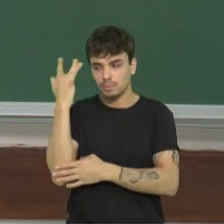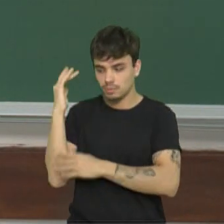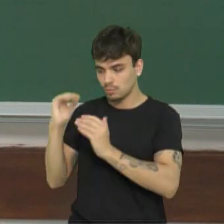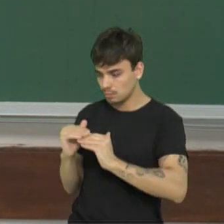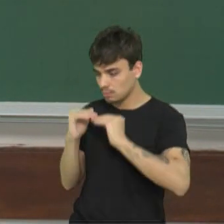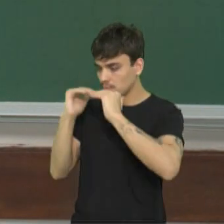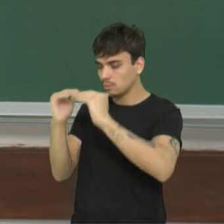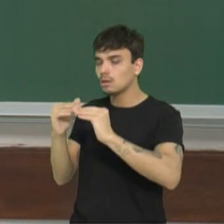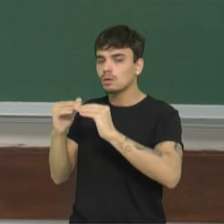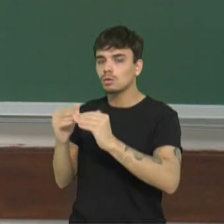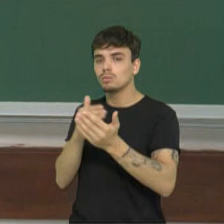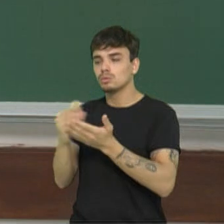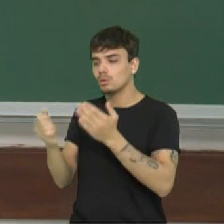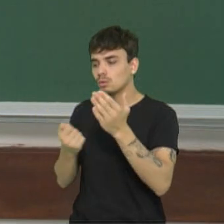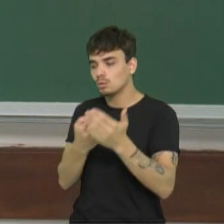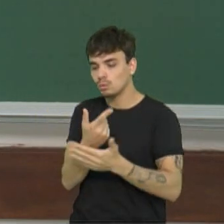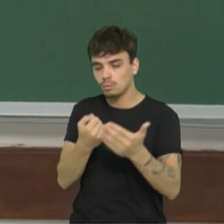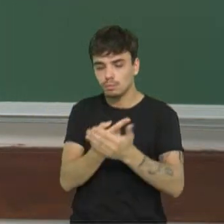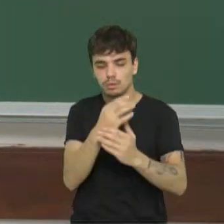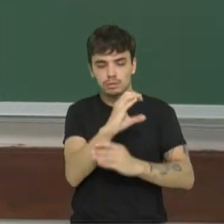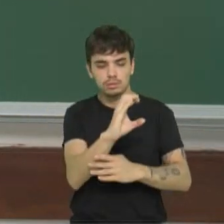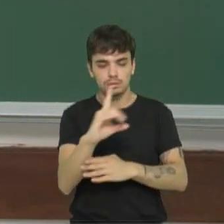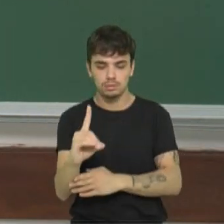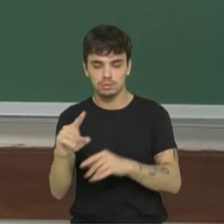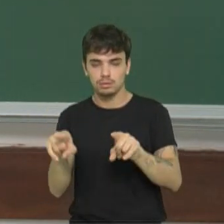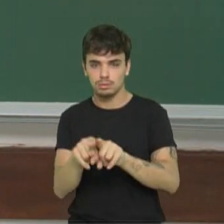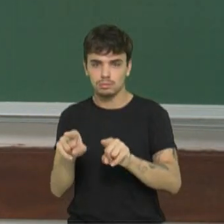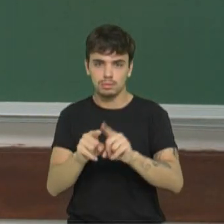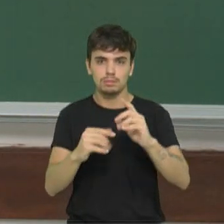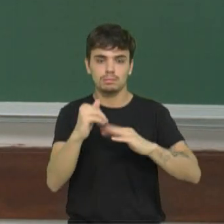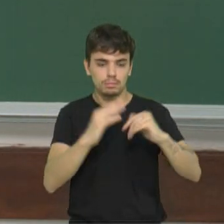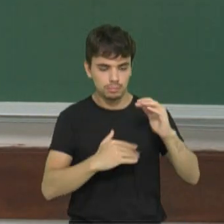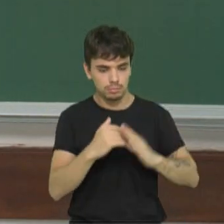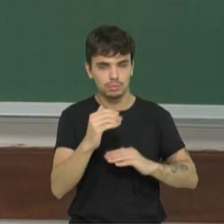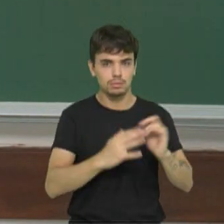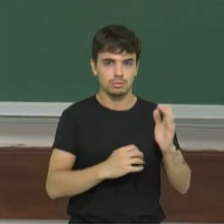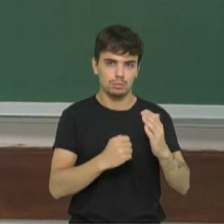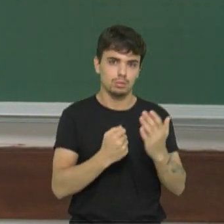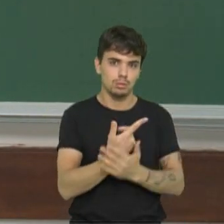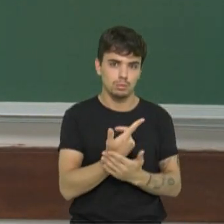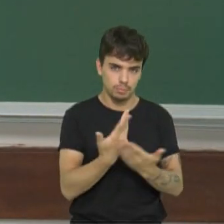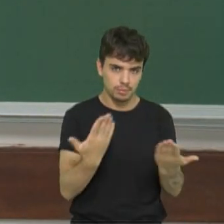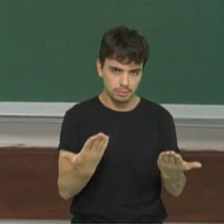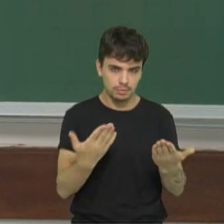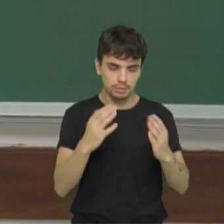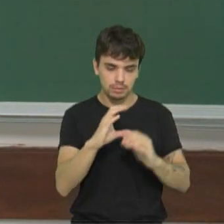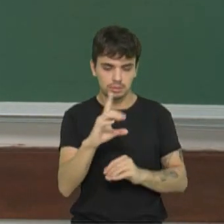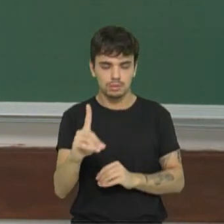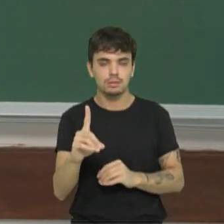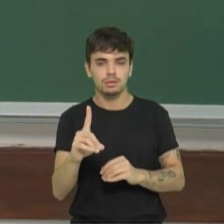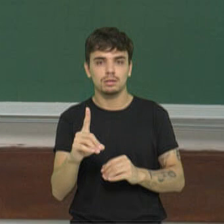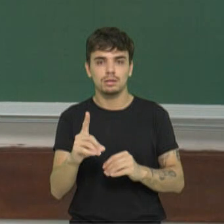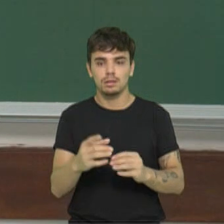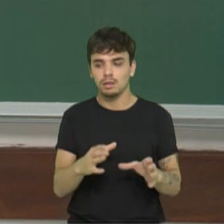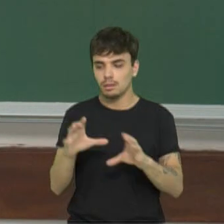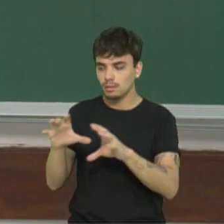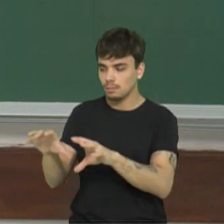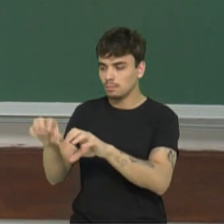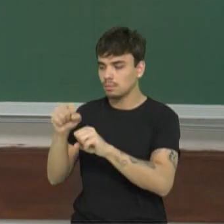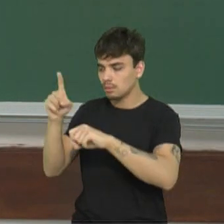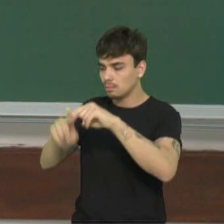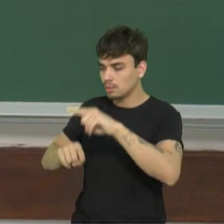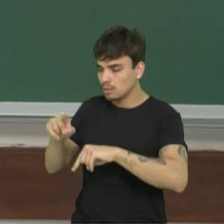a comprar os CDs, os aparelhos para tocar CDs também, e pegou as suas vitrolas, né, os